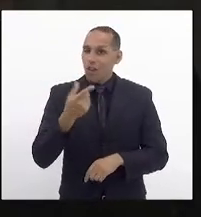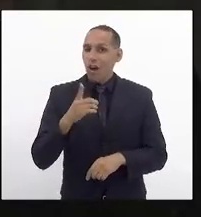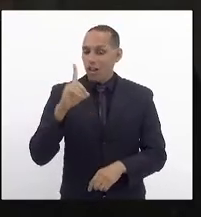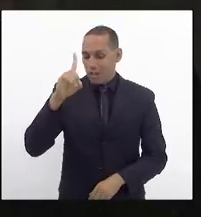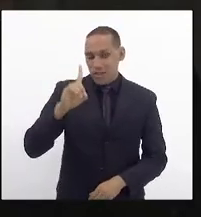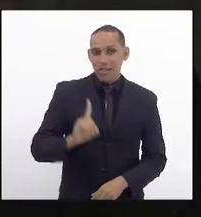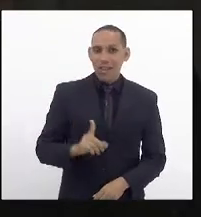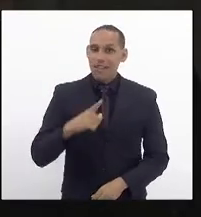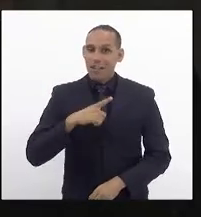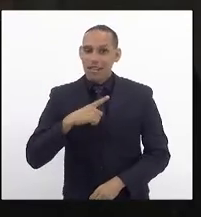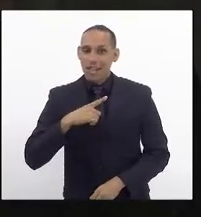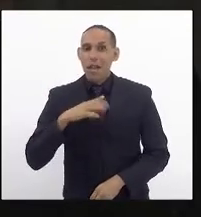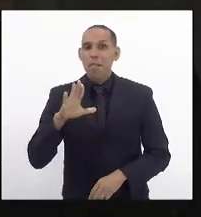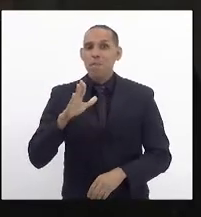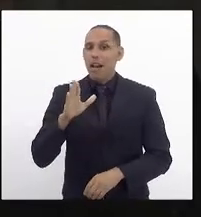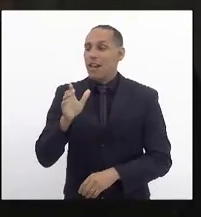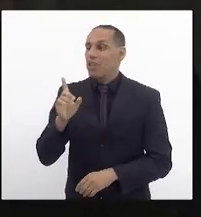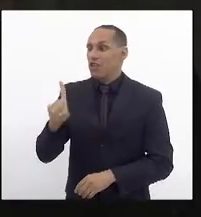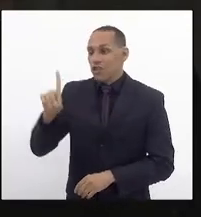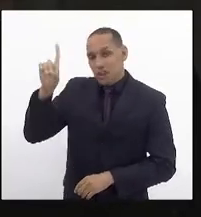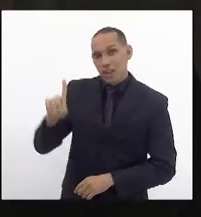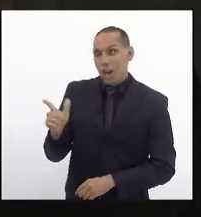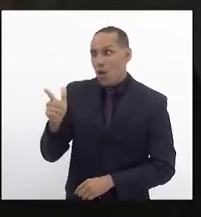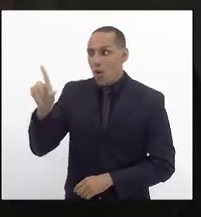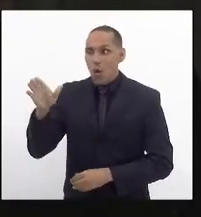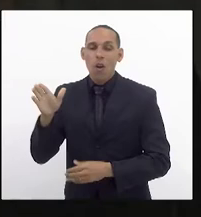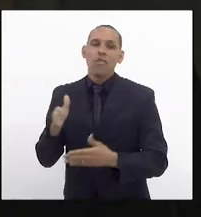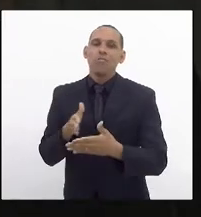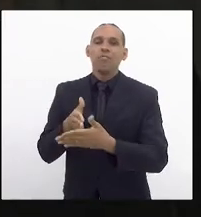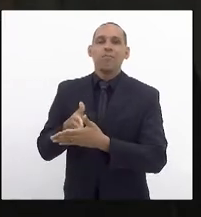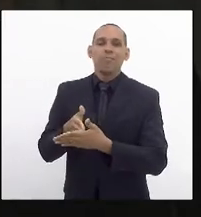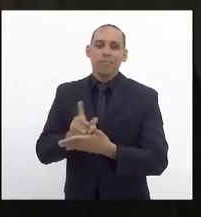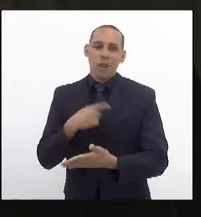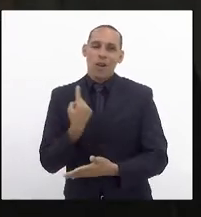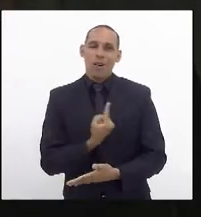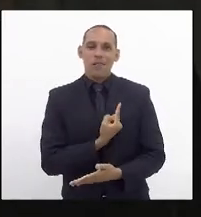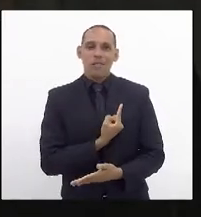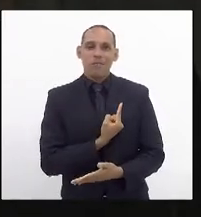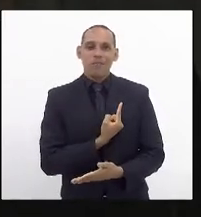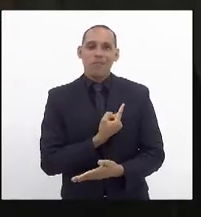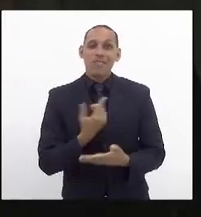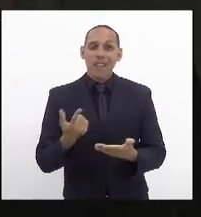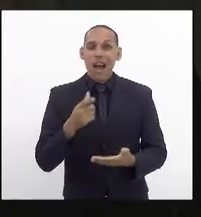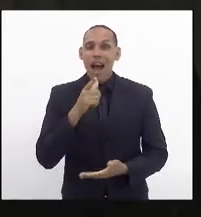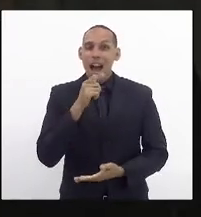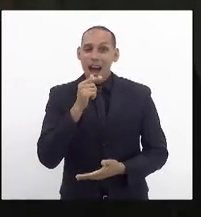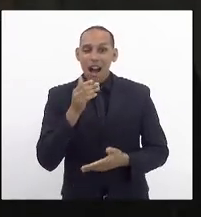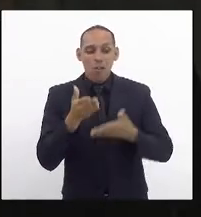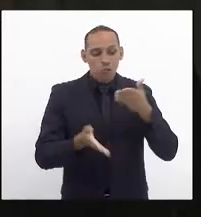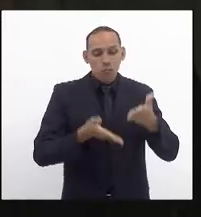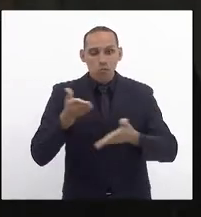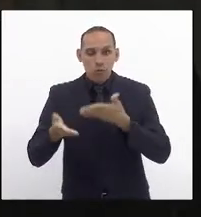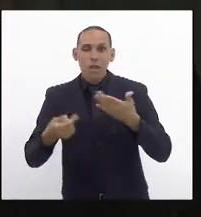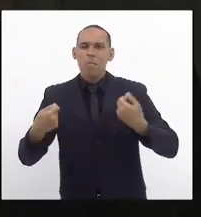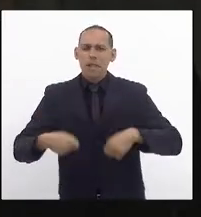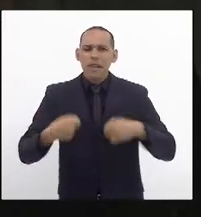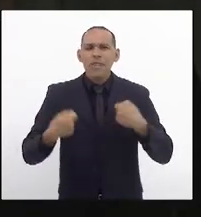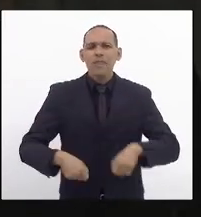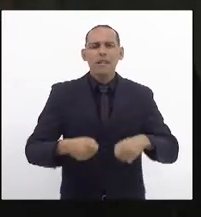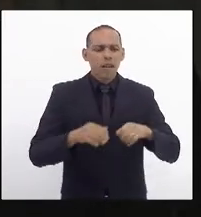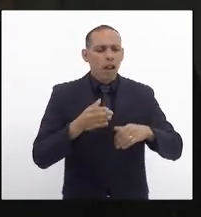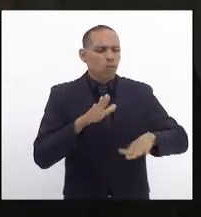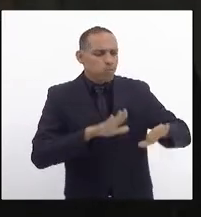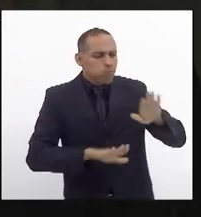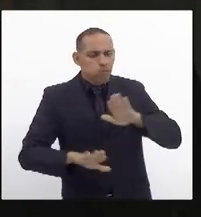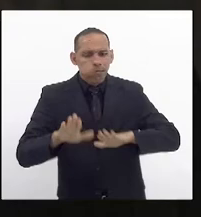o direito do nosso semelhante hoje e a gestão da água impõe um equilíbrio entre os imperativos de sua proteção e as